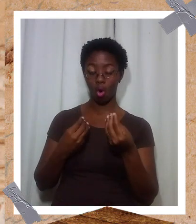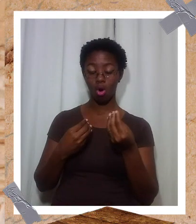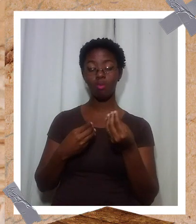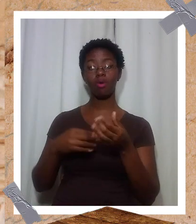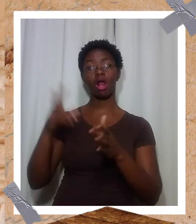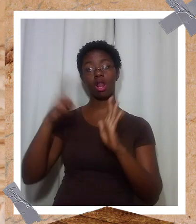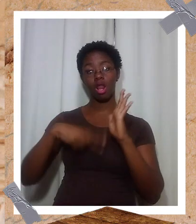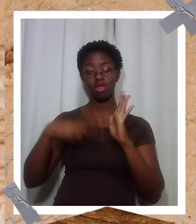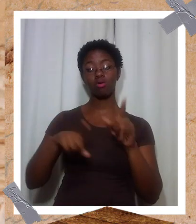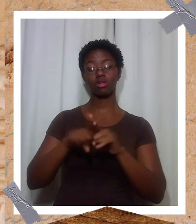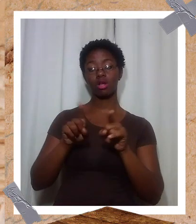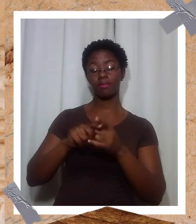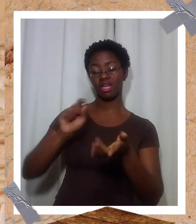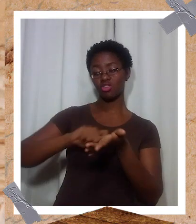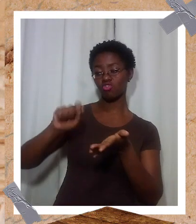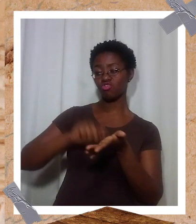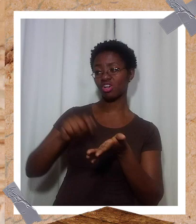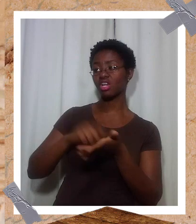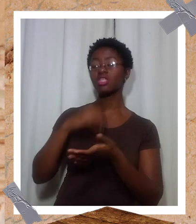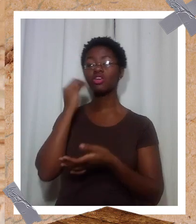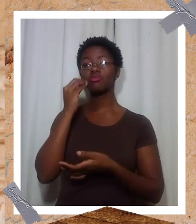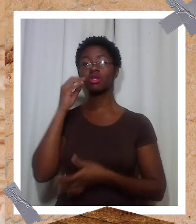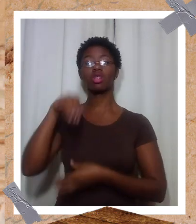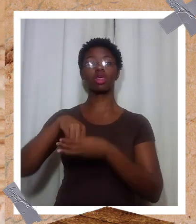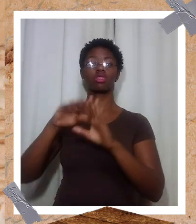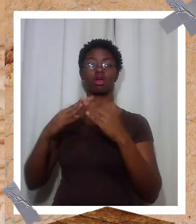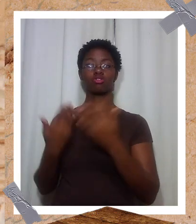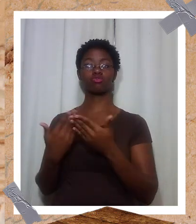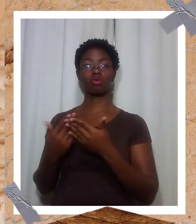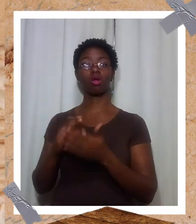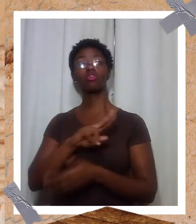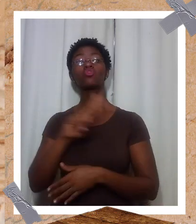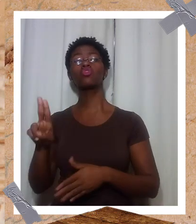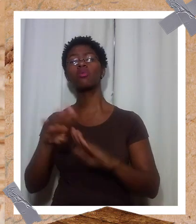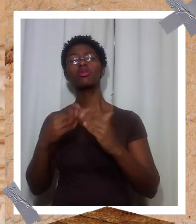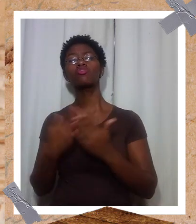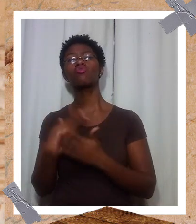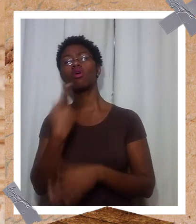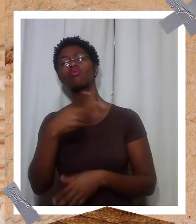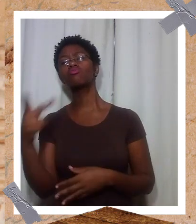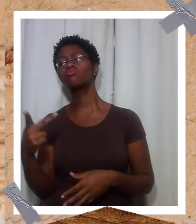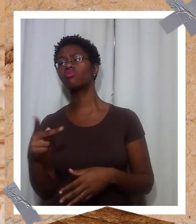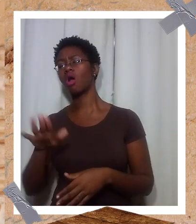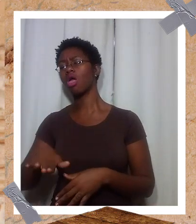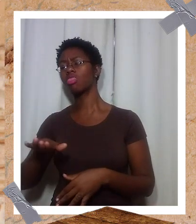por vocês na escola e em quais escolas vocês estudaram?